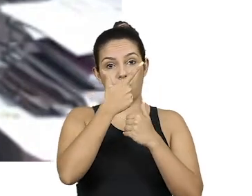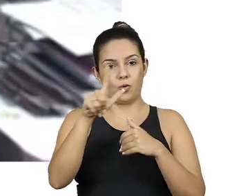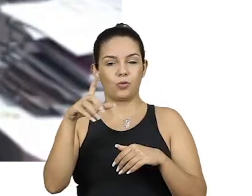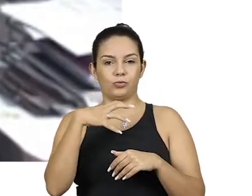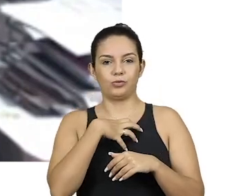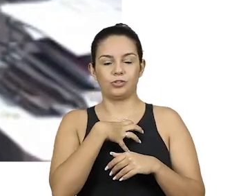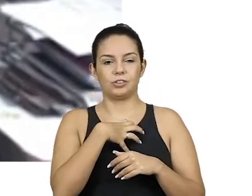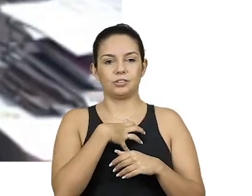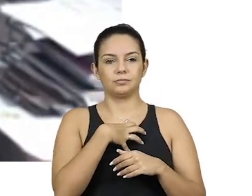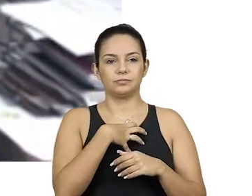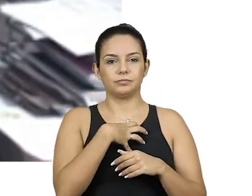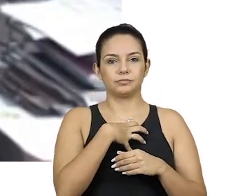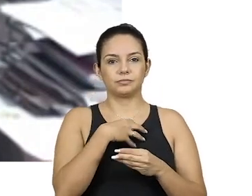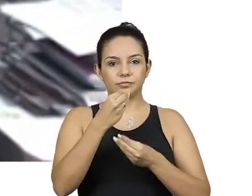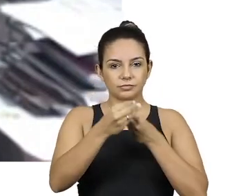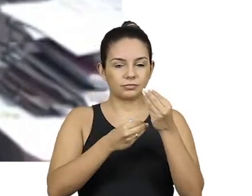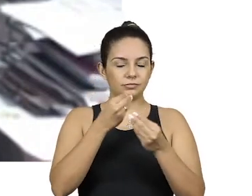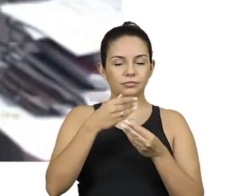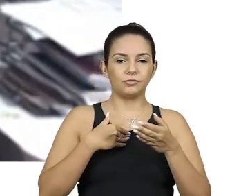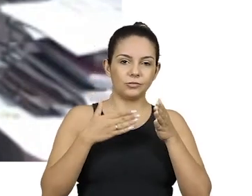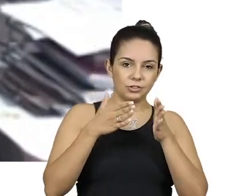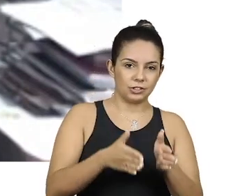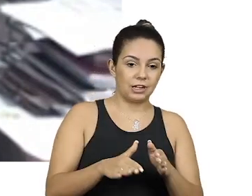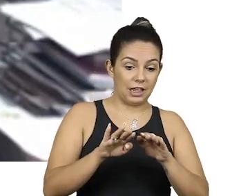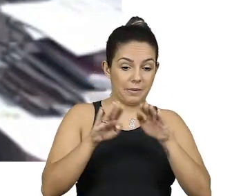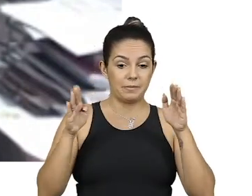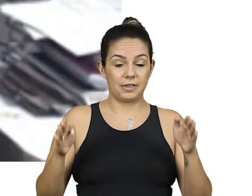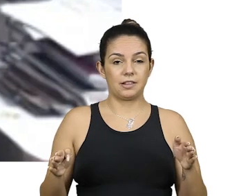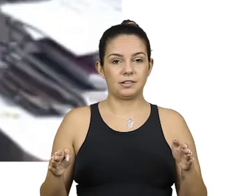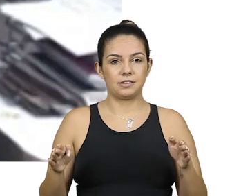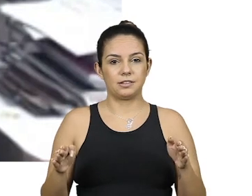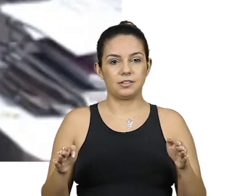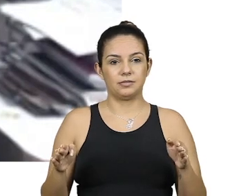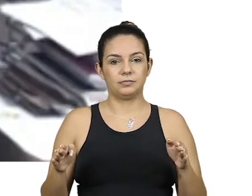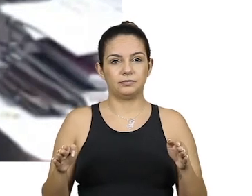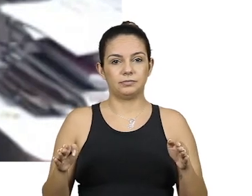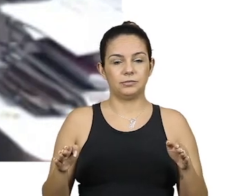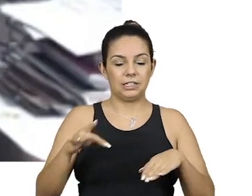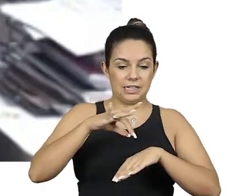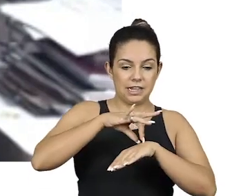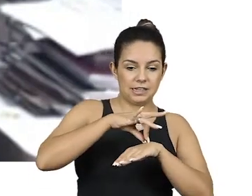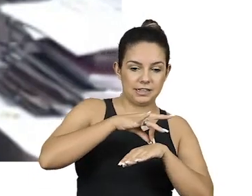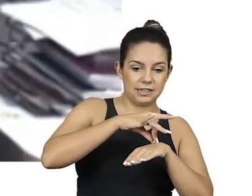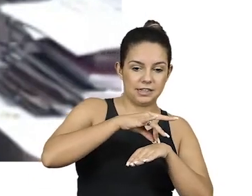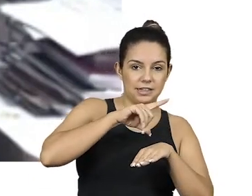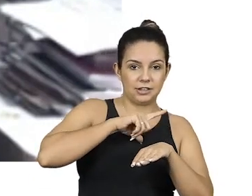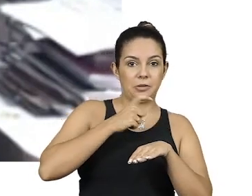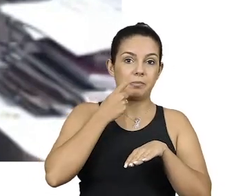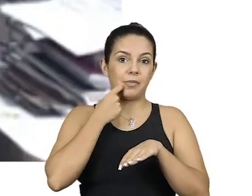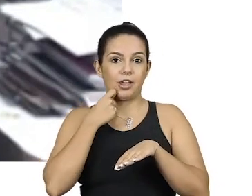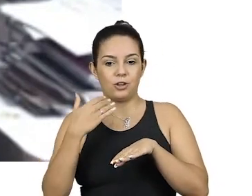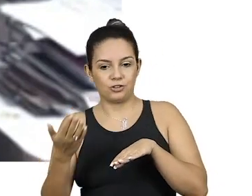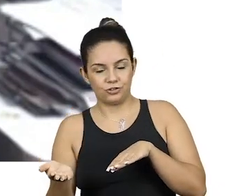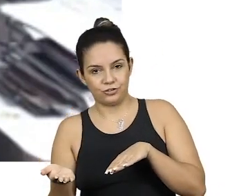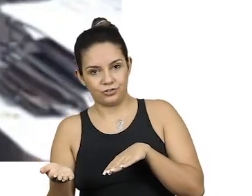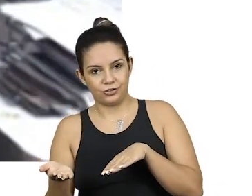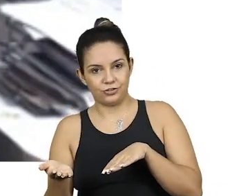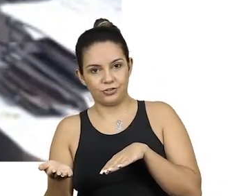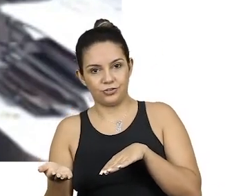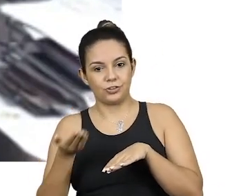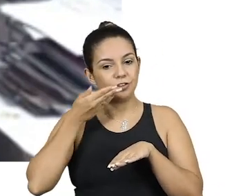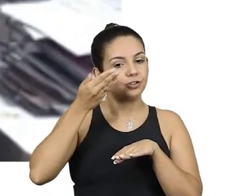É como se eu chegasse à mesa, em vez de carne, tivesse peixe, em vez de